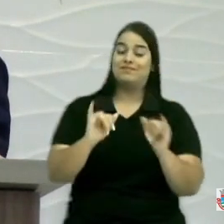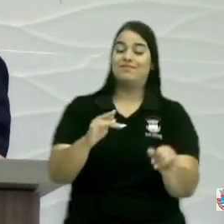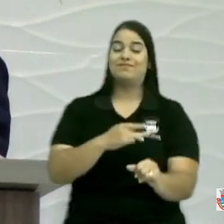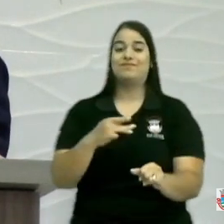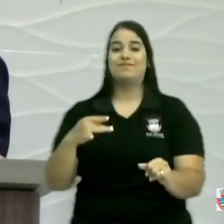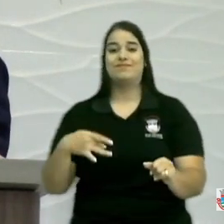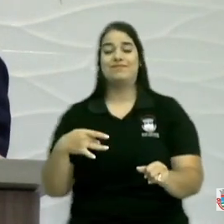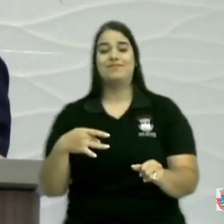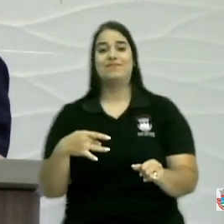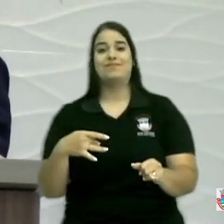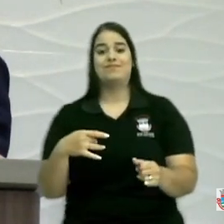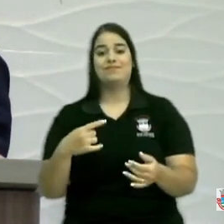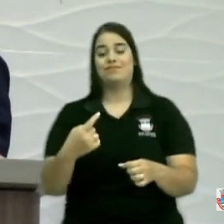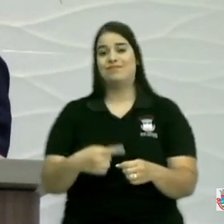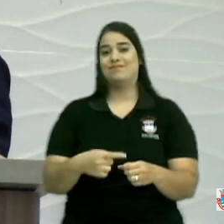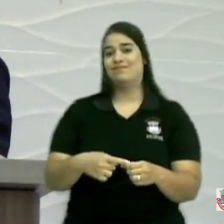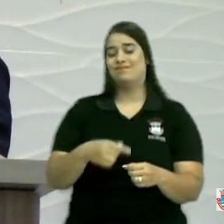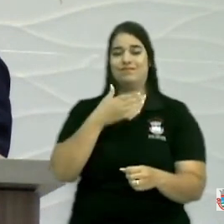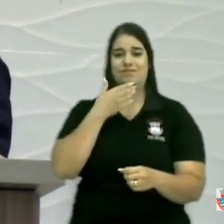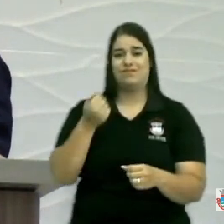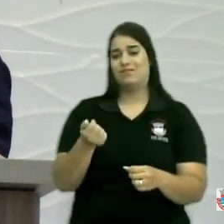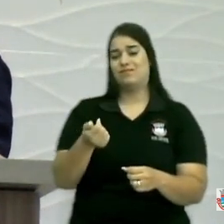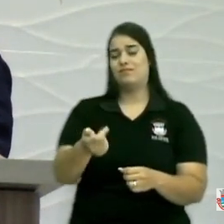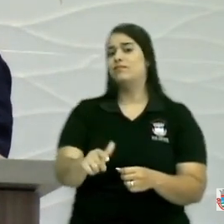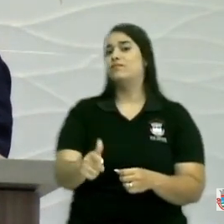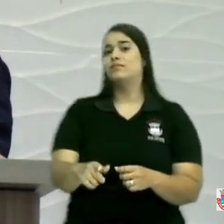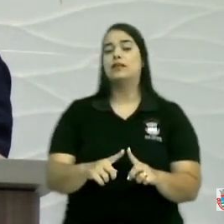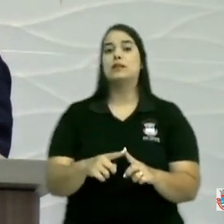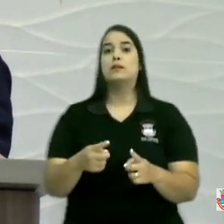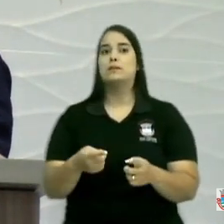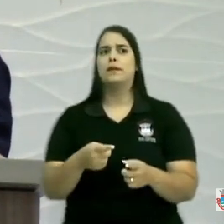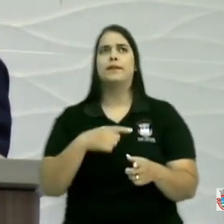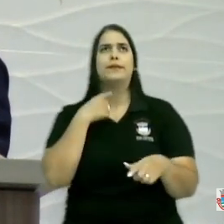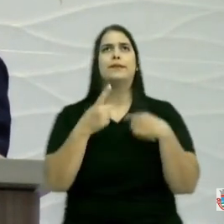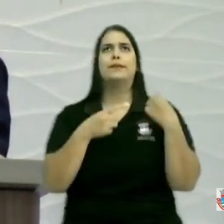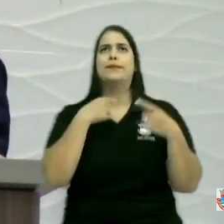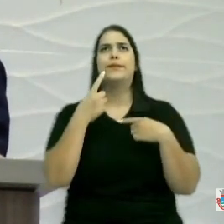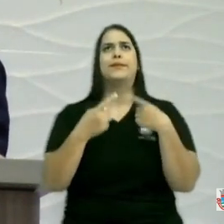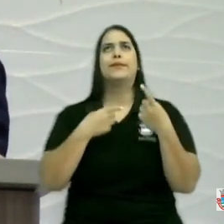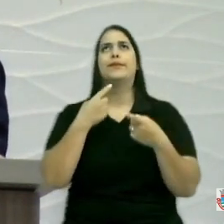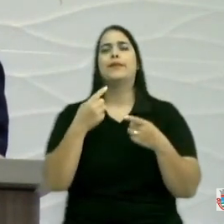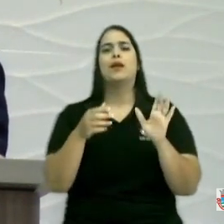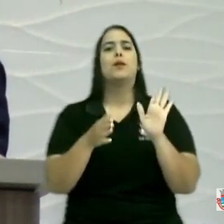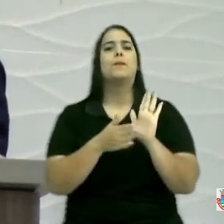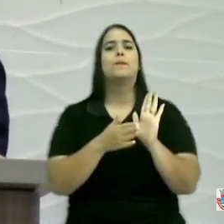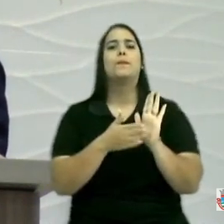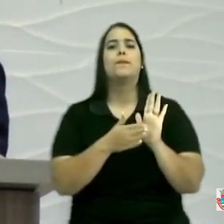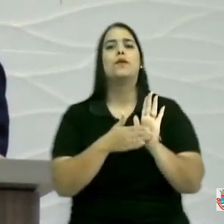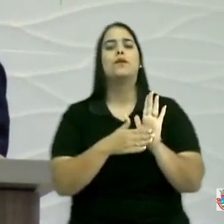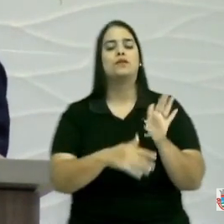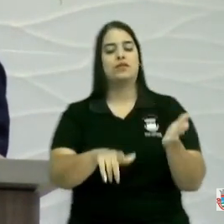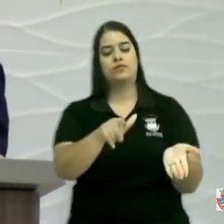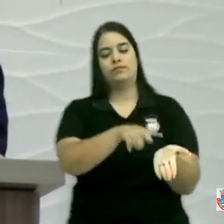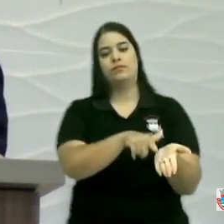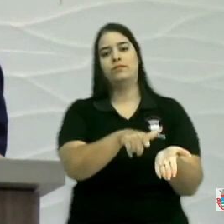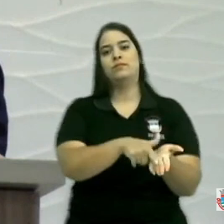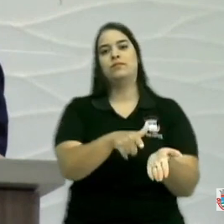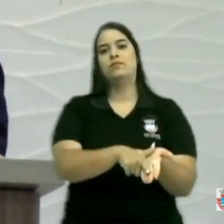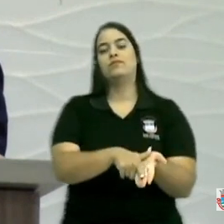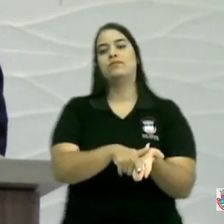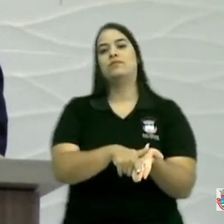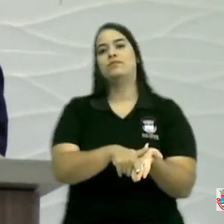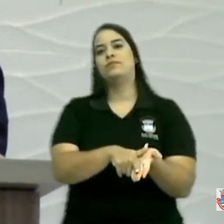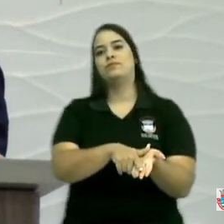município não está melhor, mas não consegue provar com papéis e com índices, nos dados da GERE, nos dados do governo do